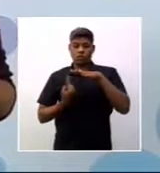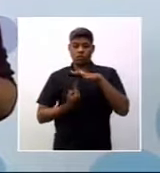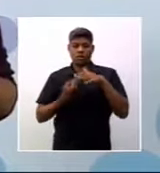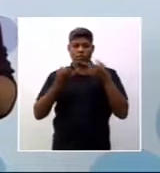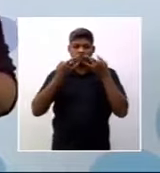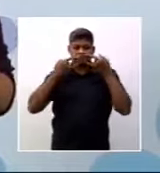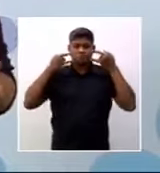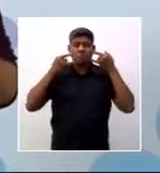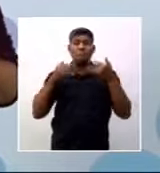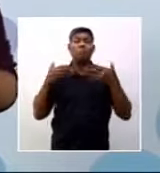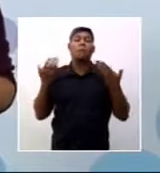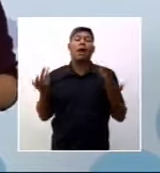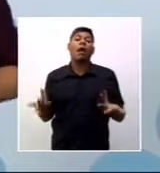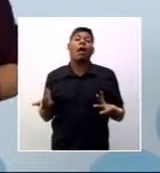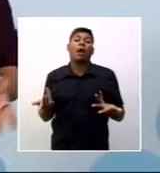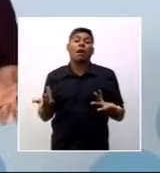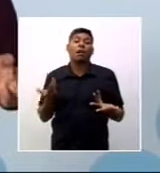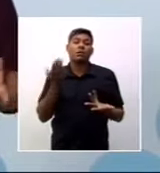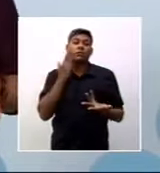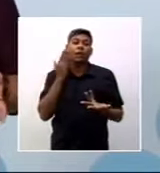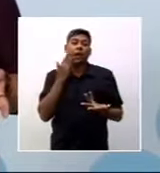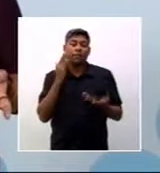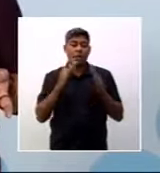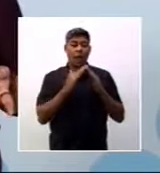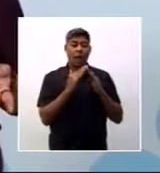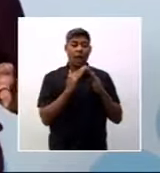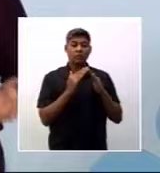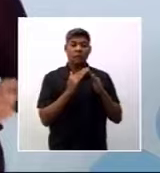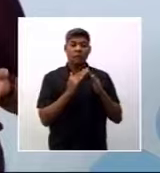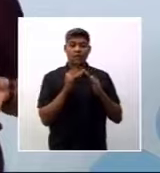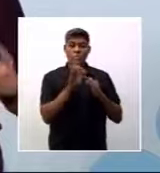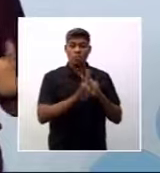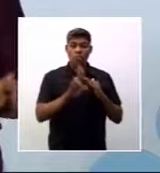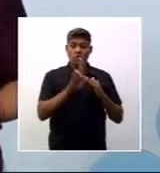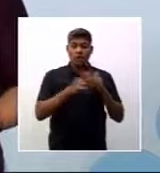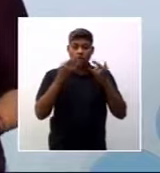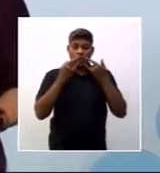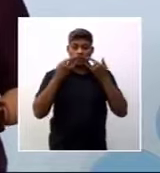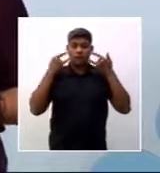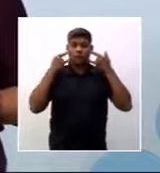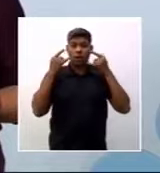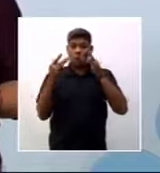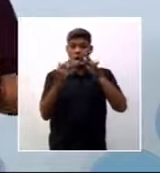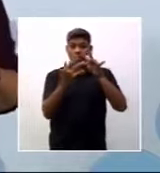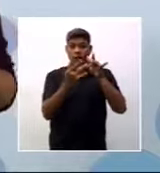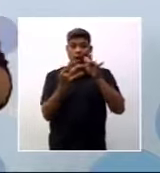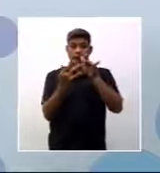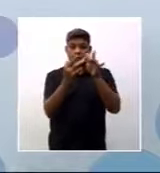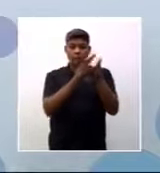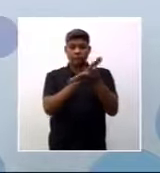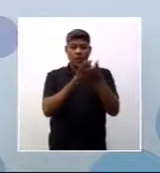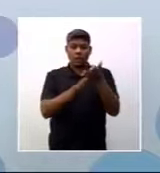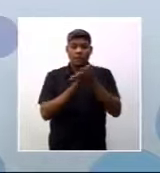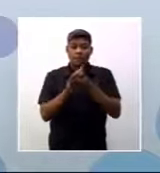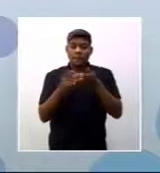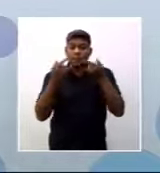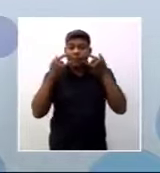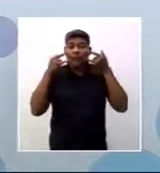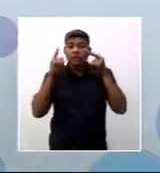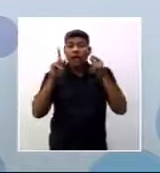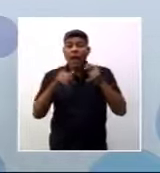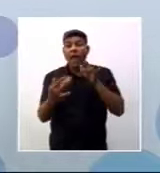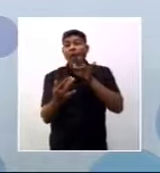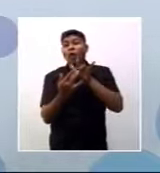né a mesma coisa que você falar que a gente usa máscara dentro de casa você não tá tendo contato com as pessoas a máscara perguntar tu